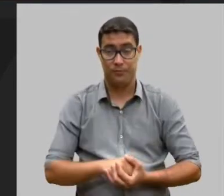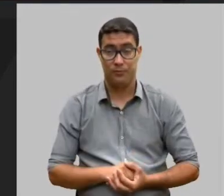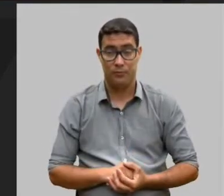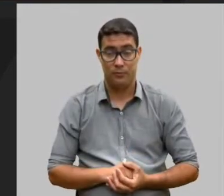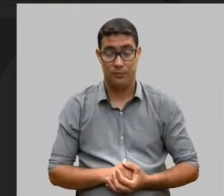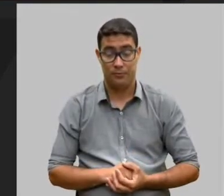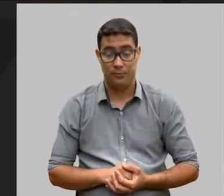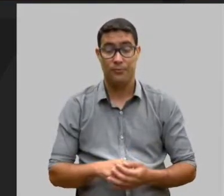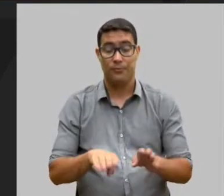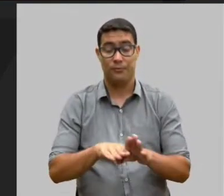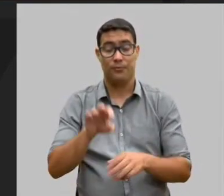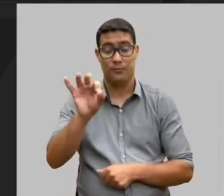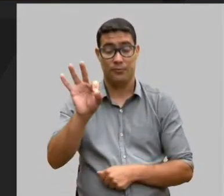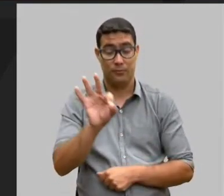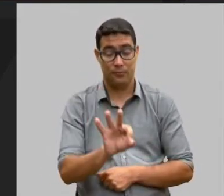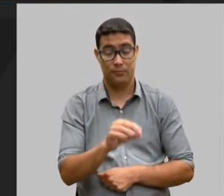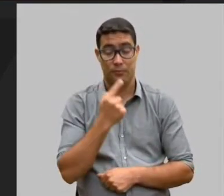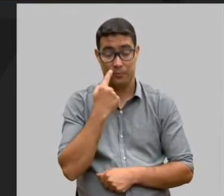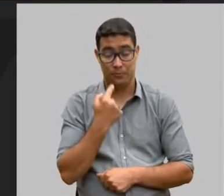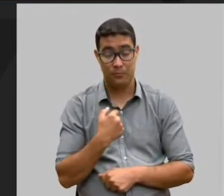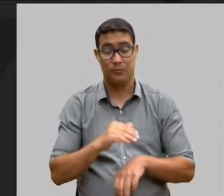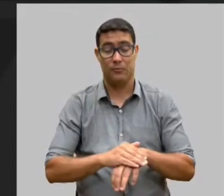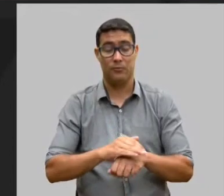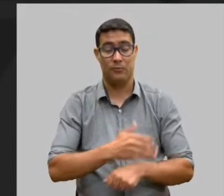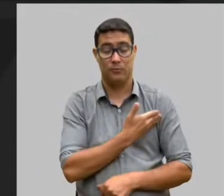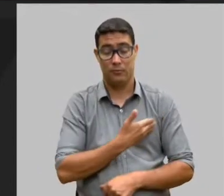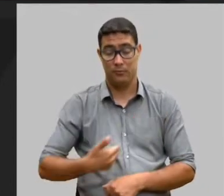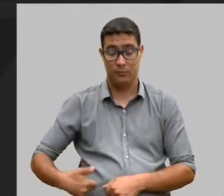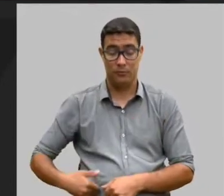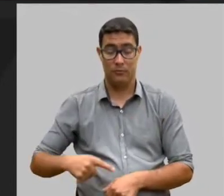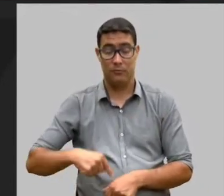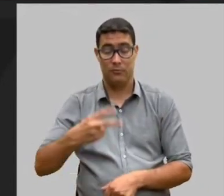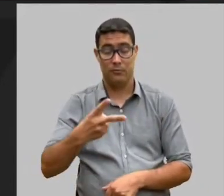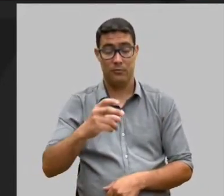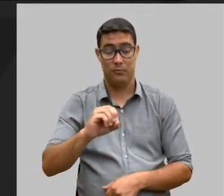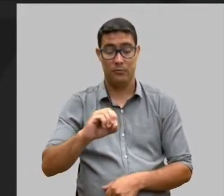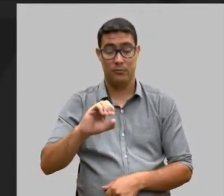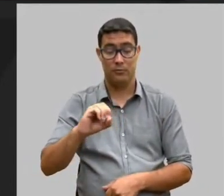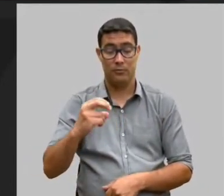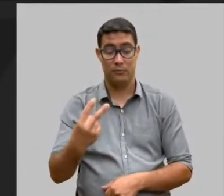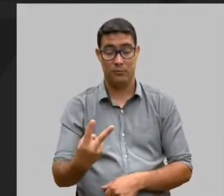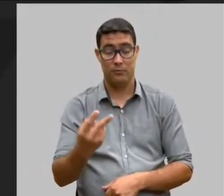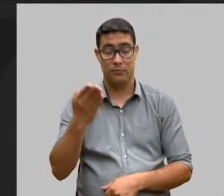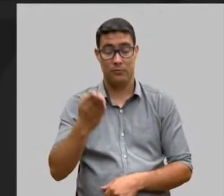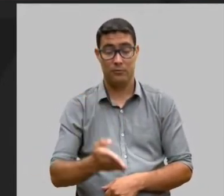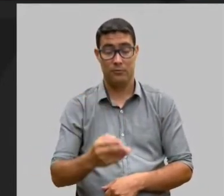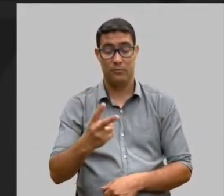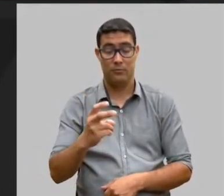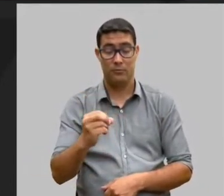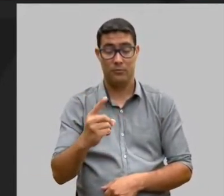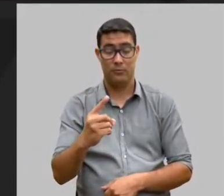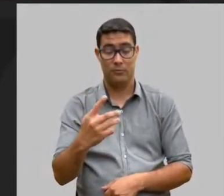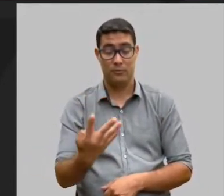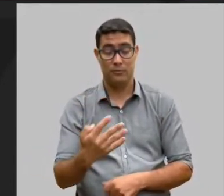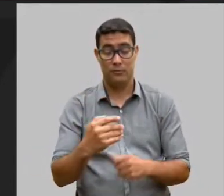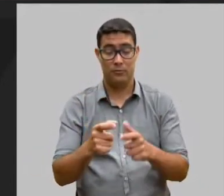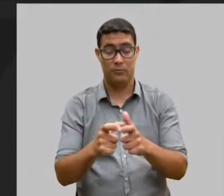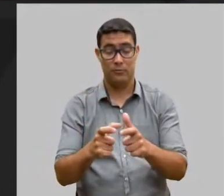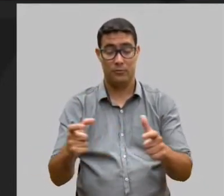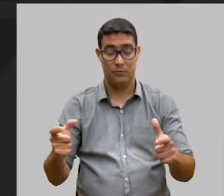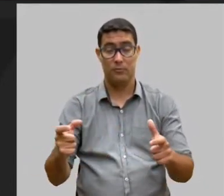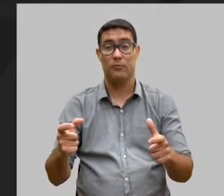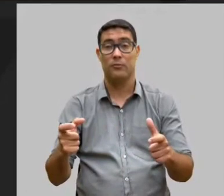termos percentuais a gente vê aí que no governo entra nessa fase aí de 2002 a 2014 cresceu 146 por né em 60